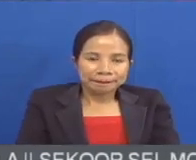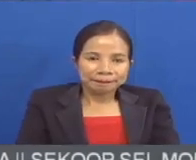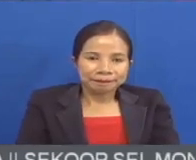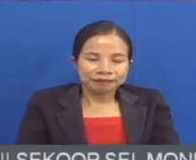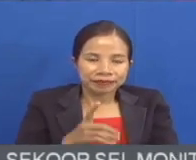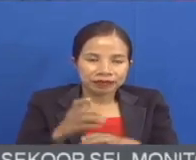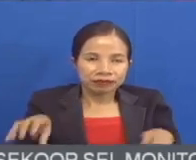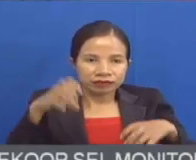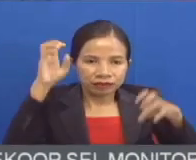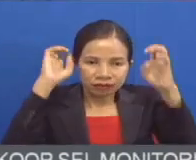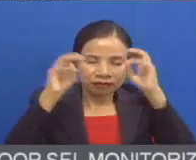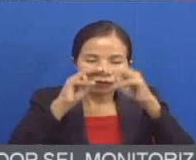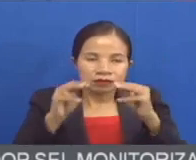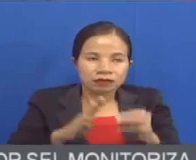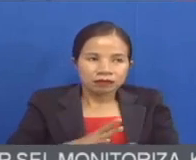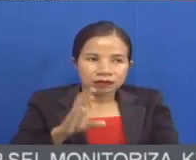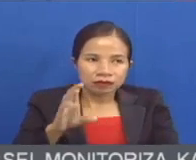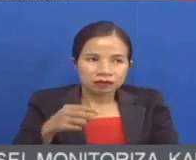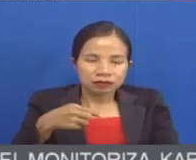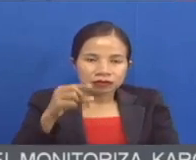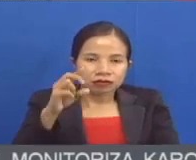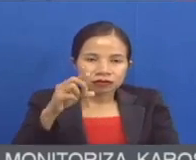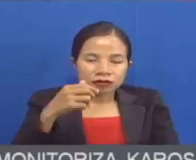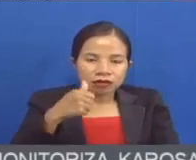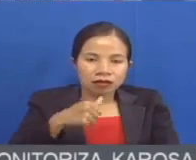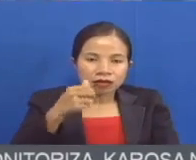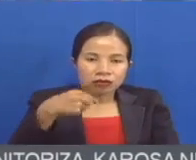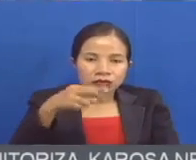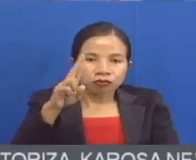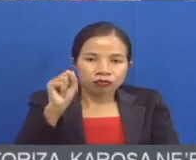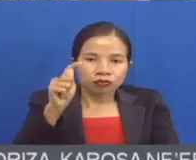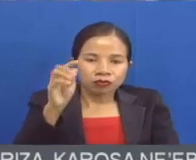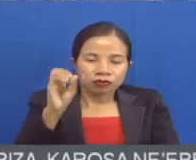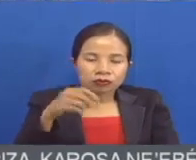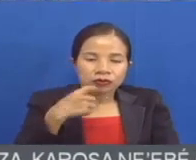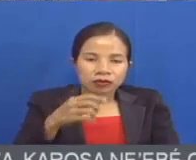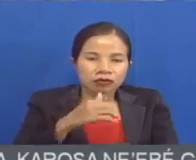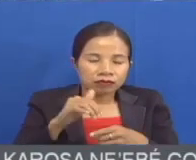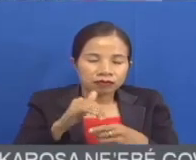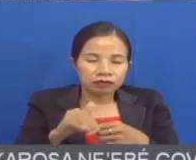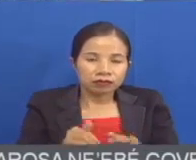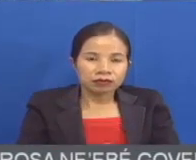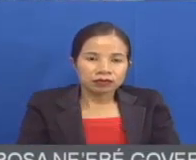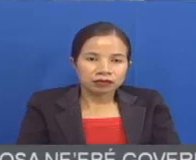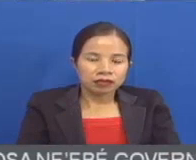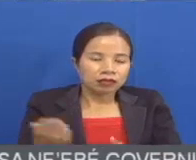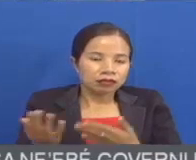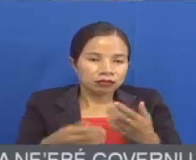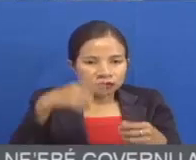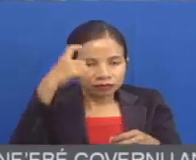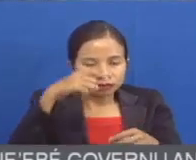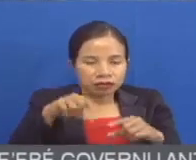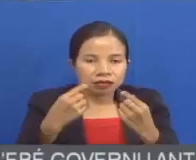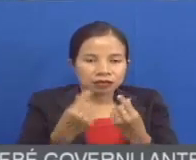Diretor do Serviço de Educação Município Baucau, Augusto Ornais Simenes Sateten. Formação refresca, né? Ato eleva conhecimento